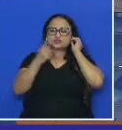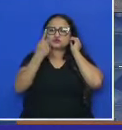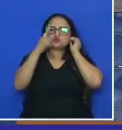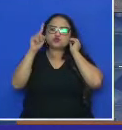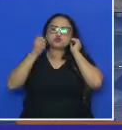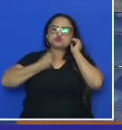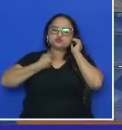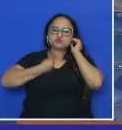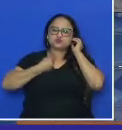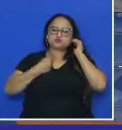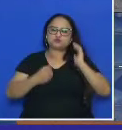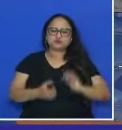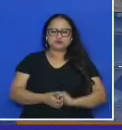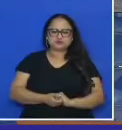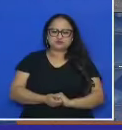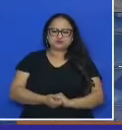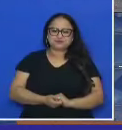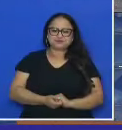último número da quina.